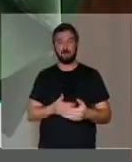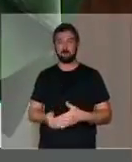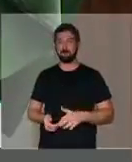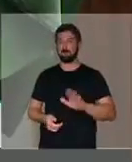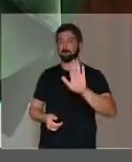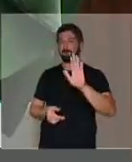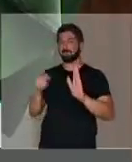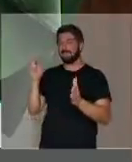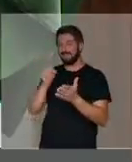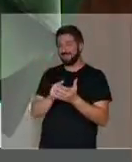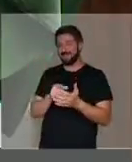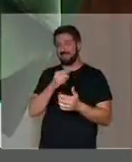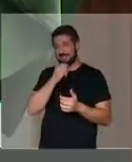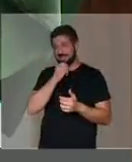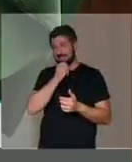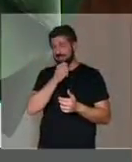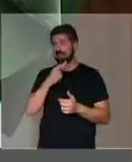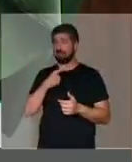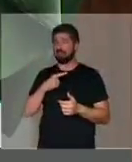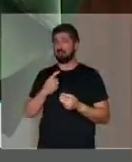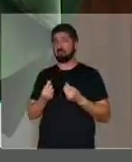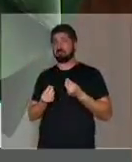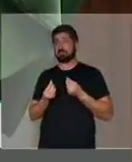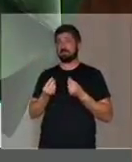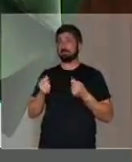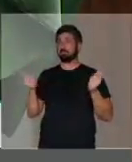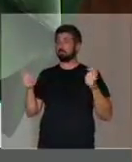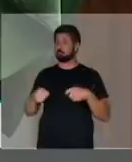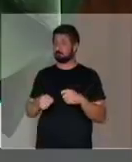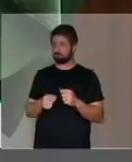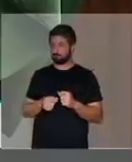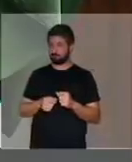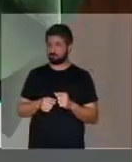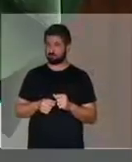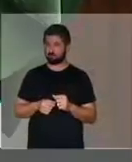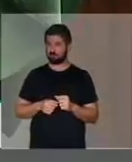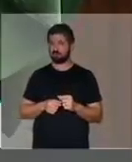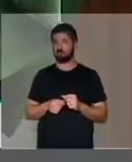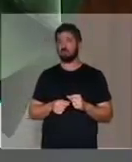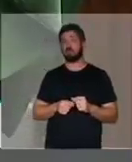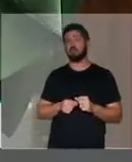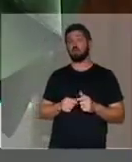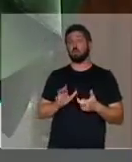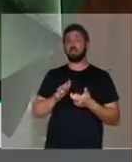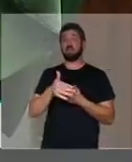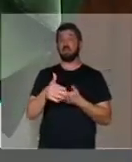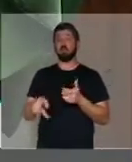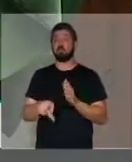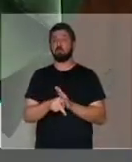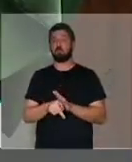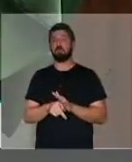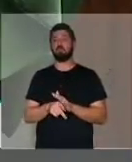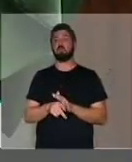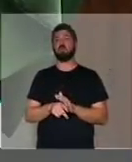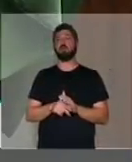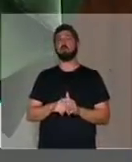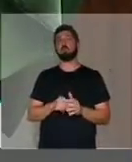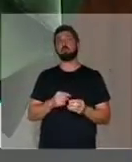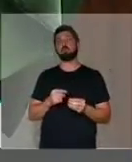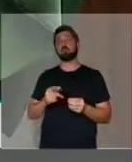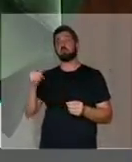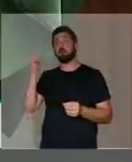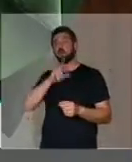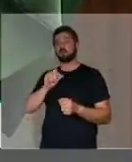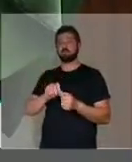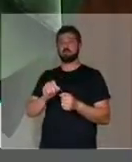dessa realidade, existe uma interpretação possível do termo utilizado pelo decreto para que o ato em análise tenha